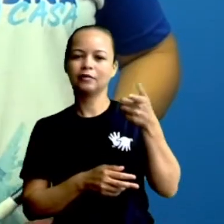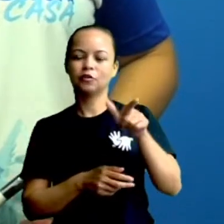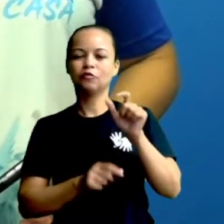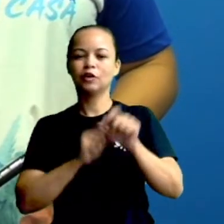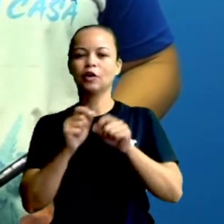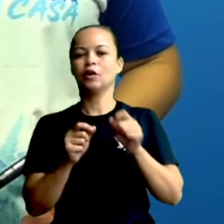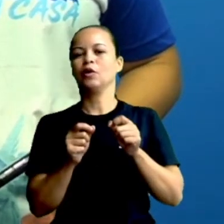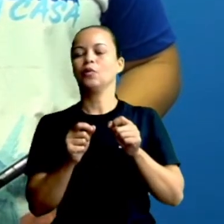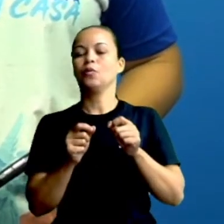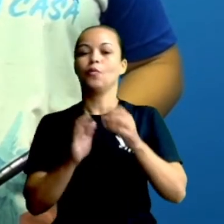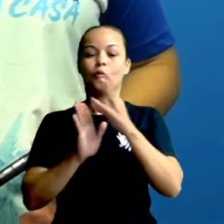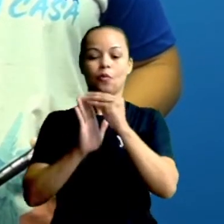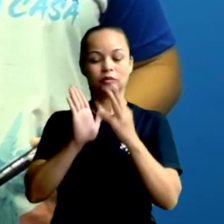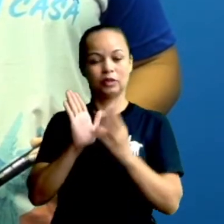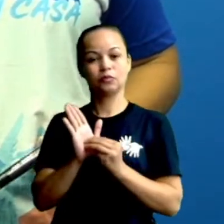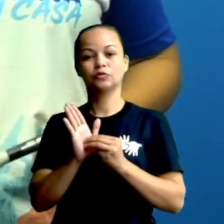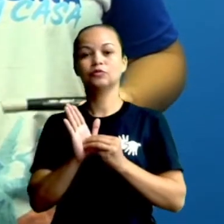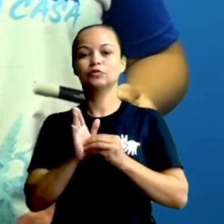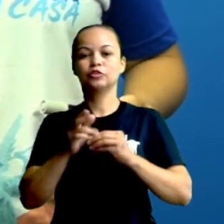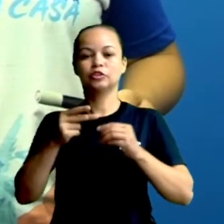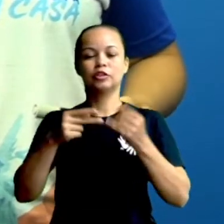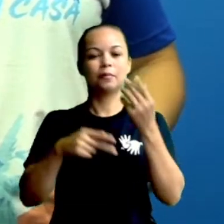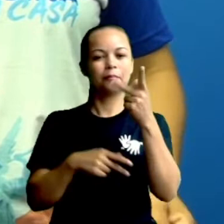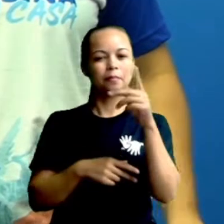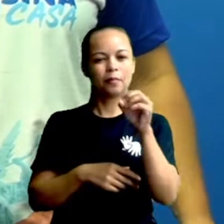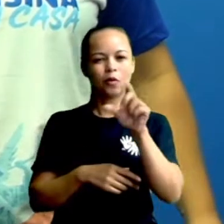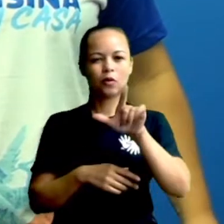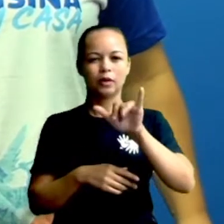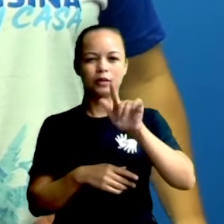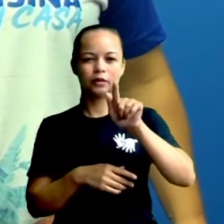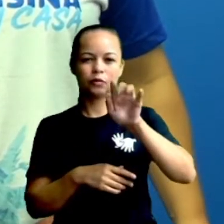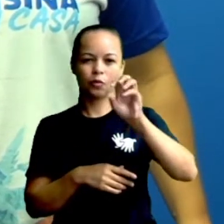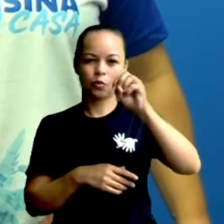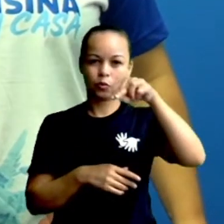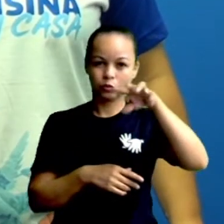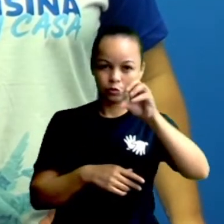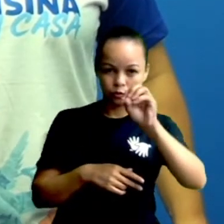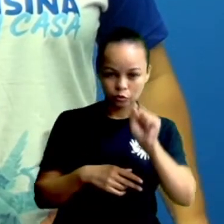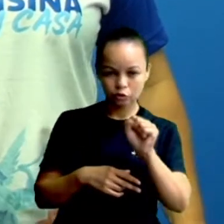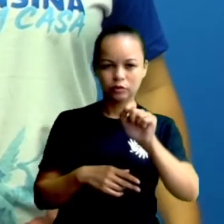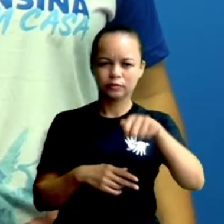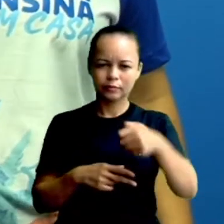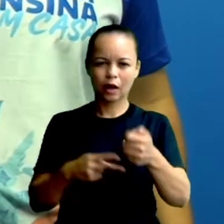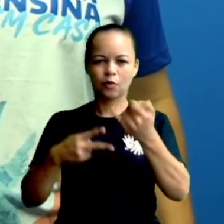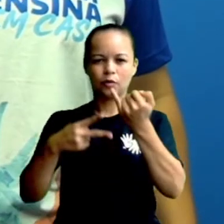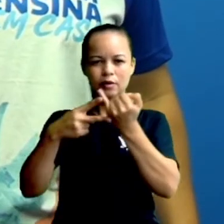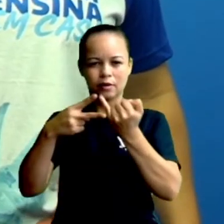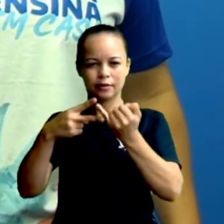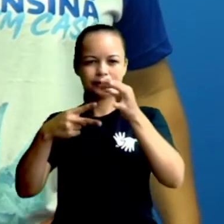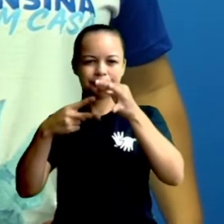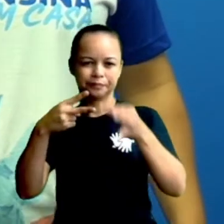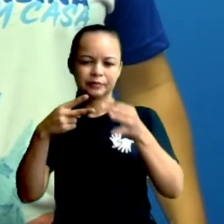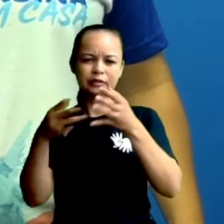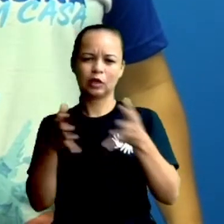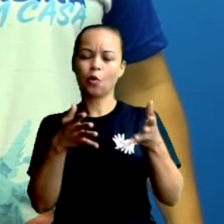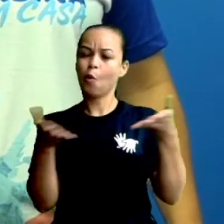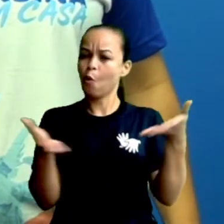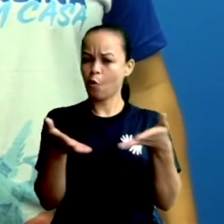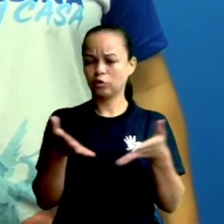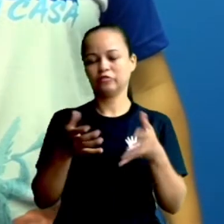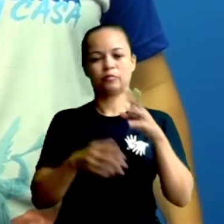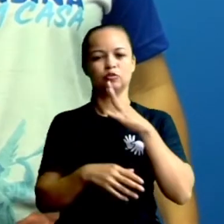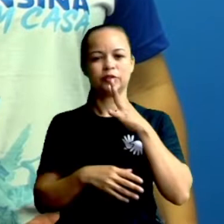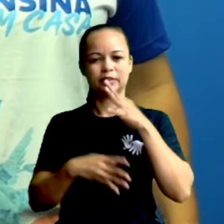de polígonos, tá certo? Mas hoje vamos conhecer os polígonos regulares, tá